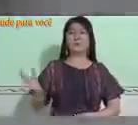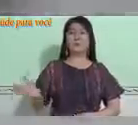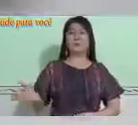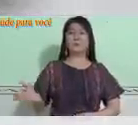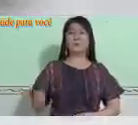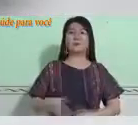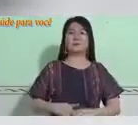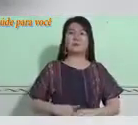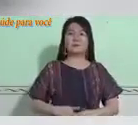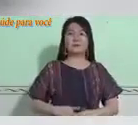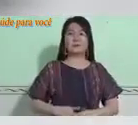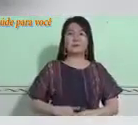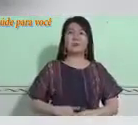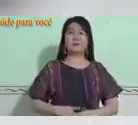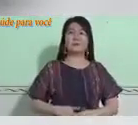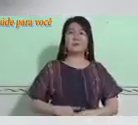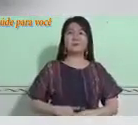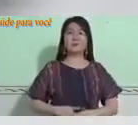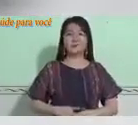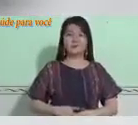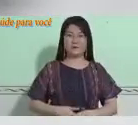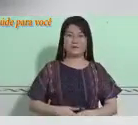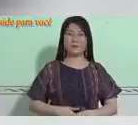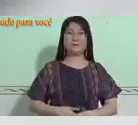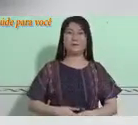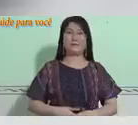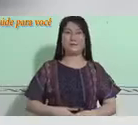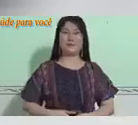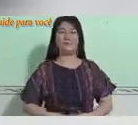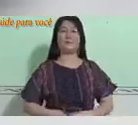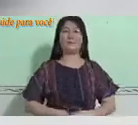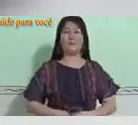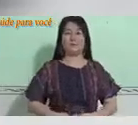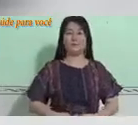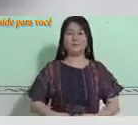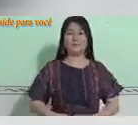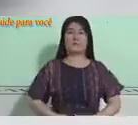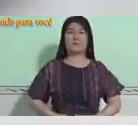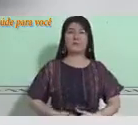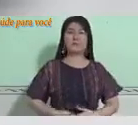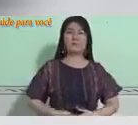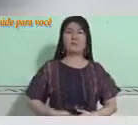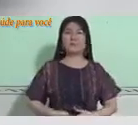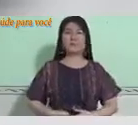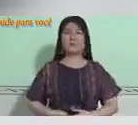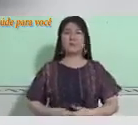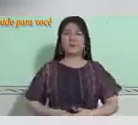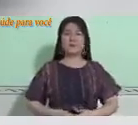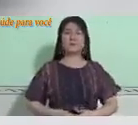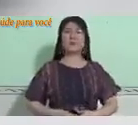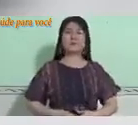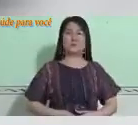vírgula causando inchaço acentuado associado a uma dor ligeira e constante vírgula que não desaparece vírgula e que piora